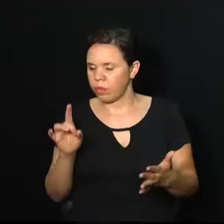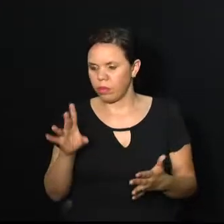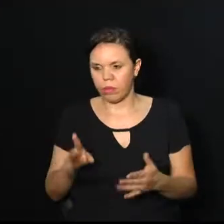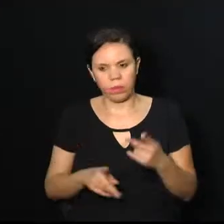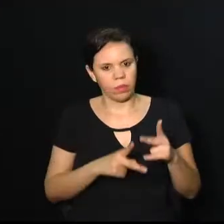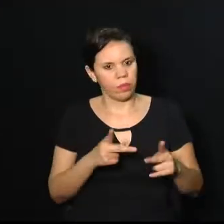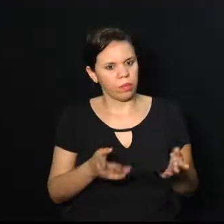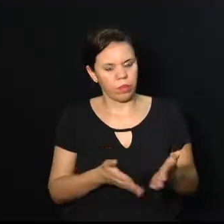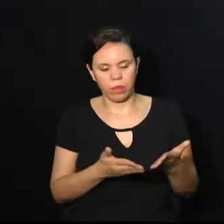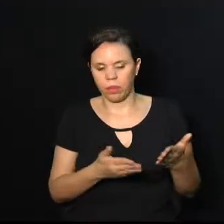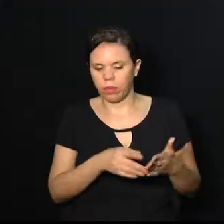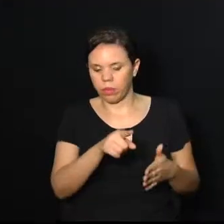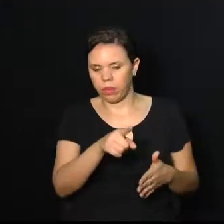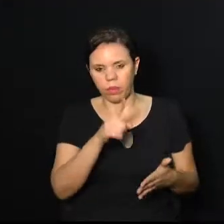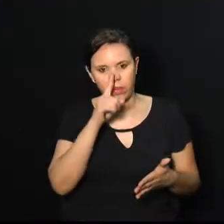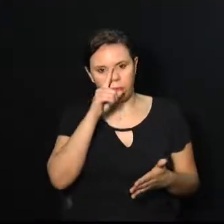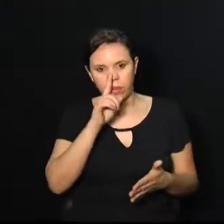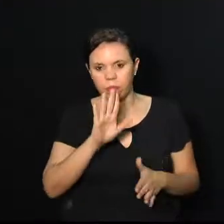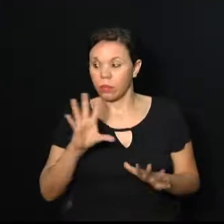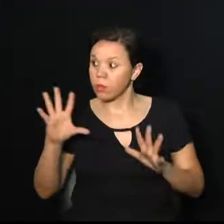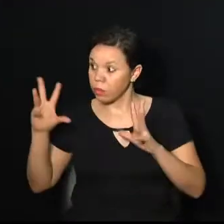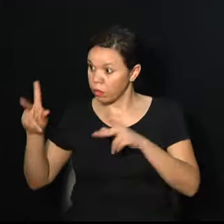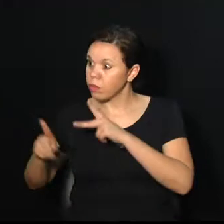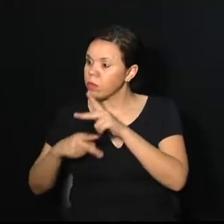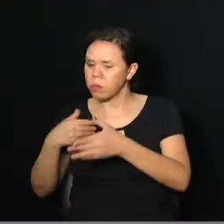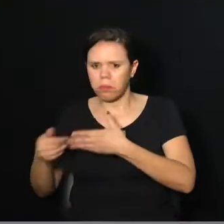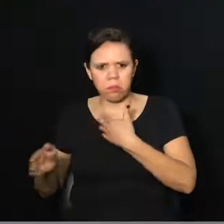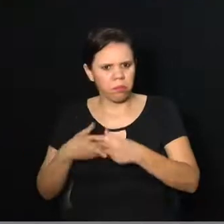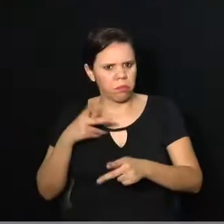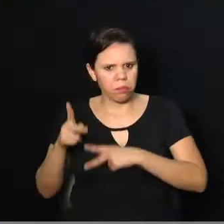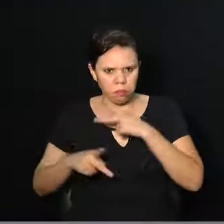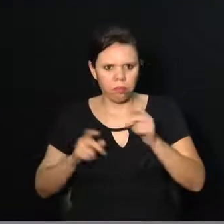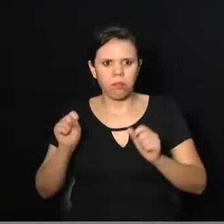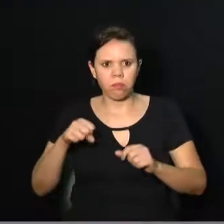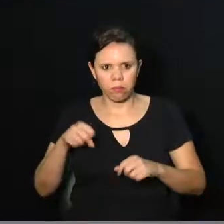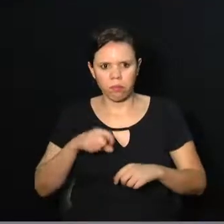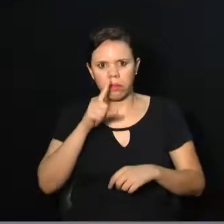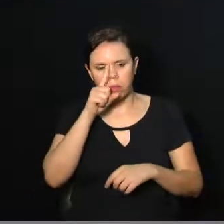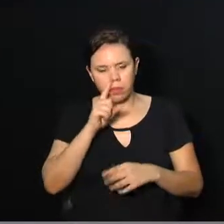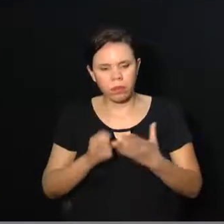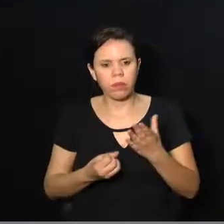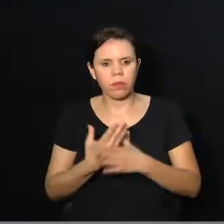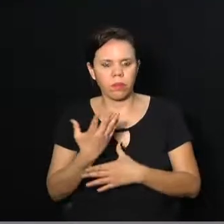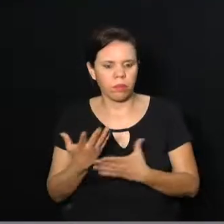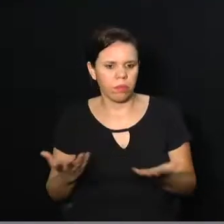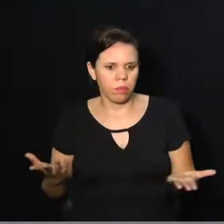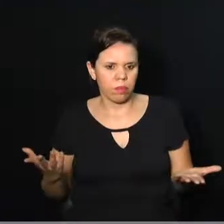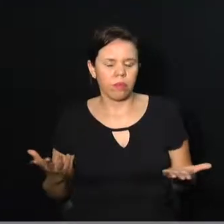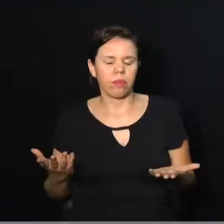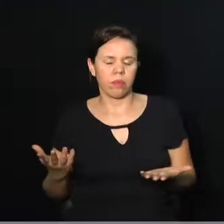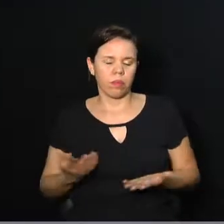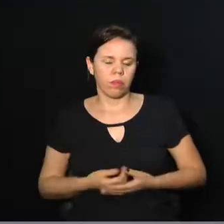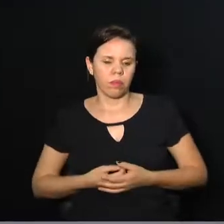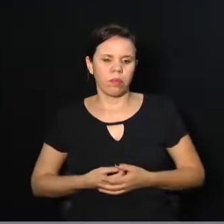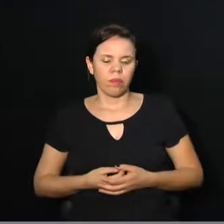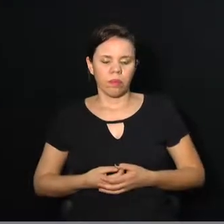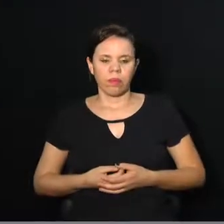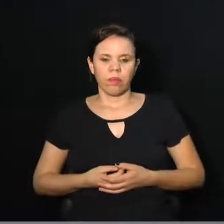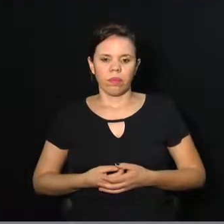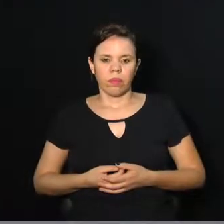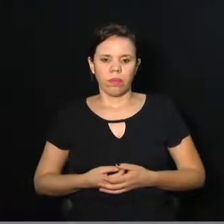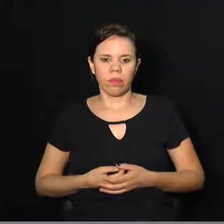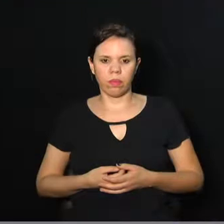esse ser humano que está em vulnerabilidade, todos nós estamos em vulnerabilidade, né? Todos nós estamos